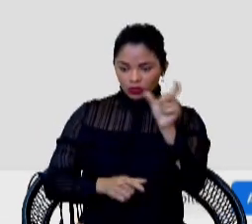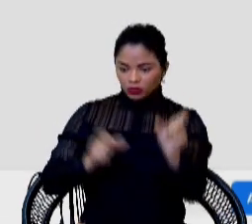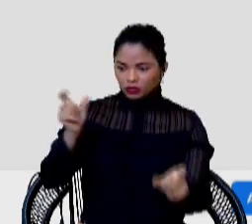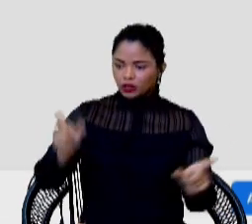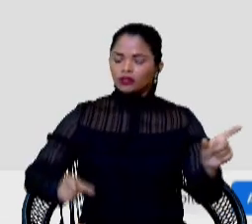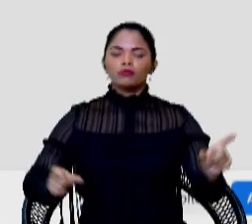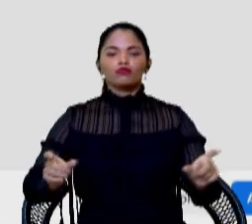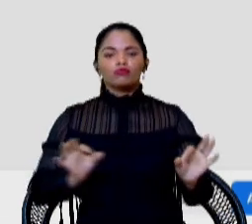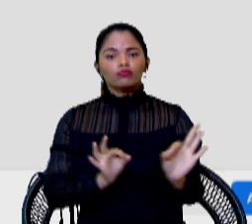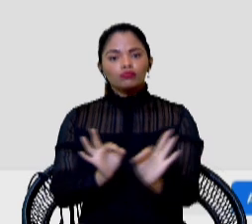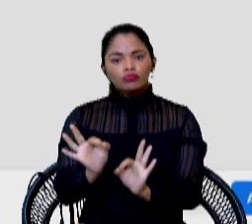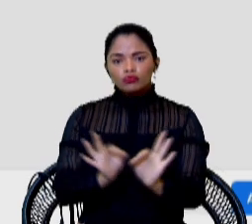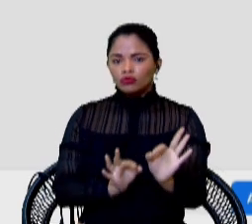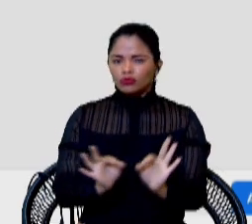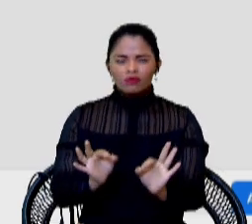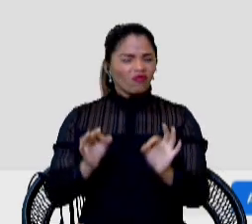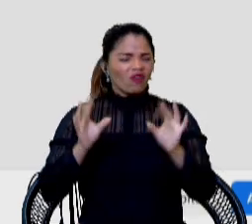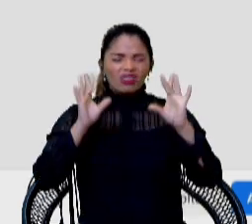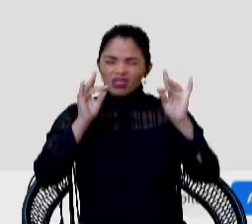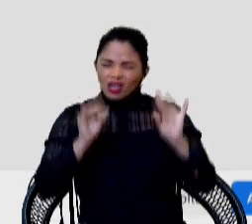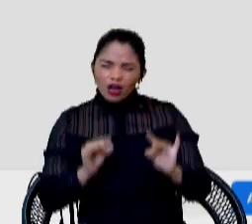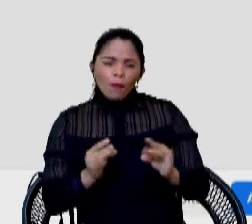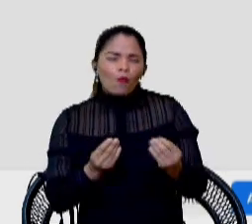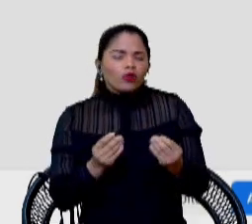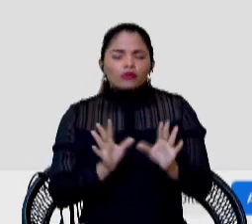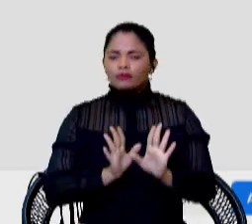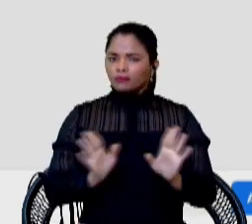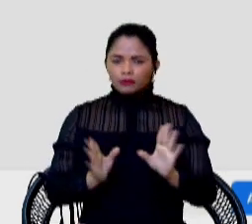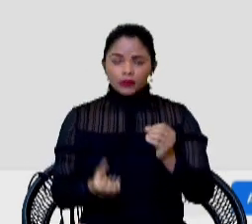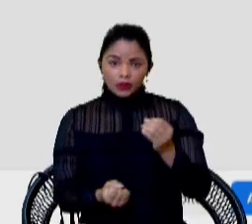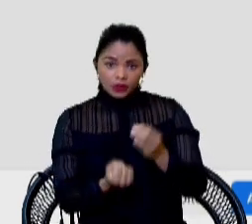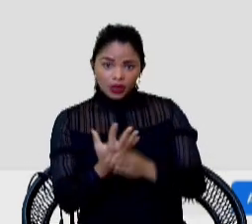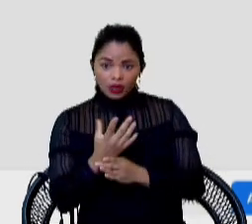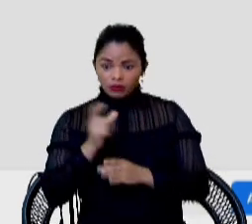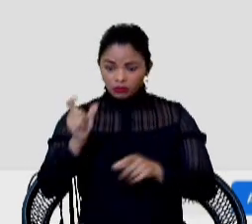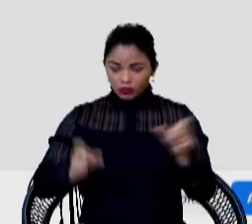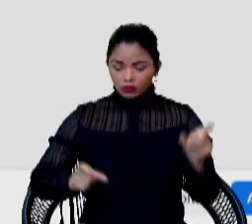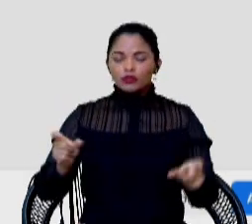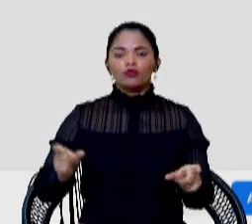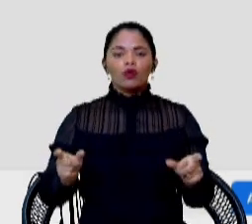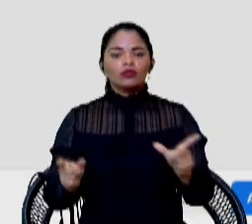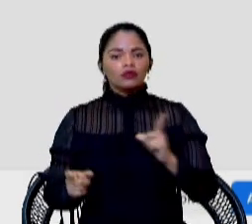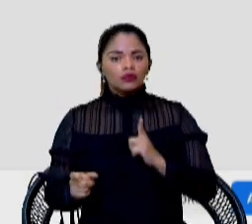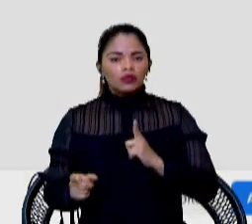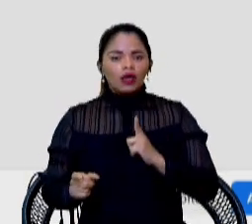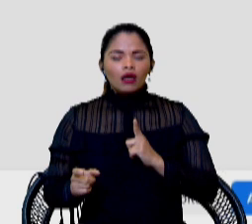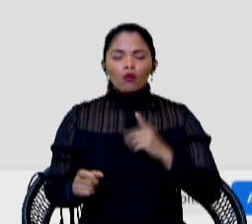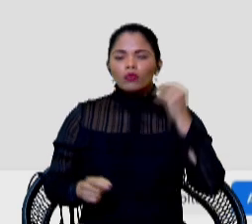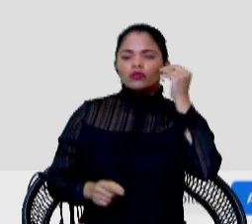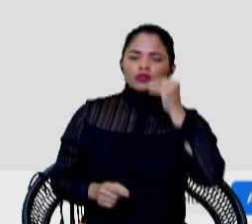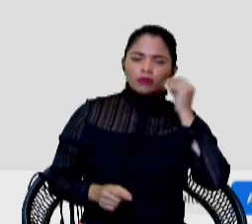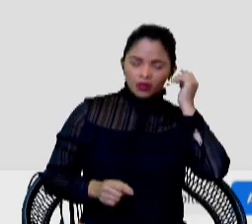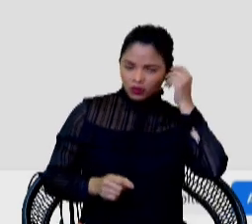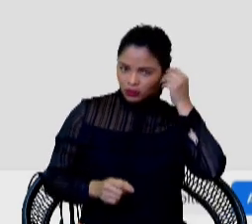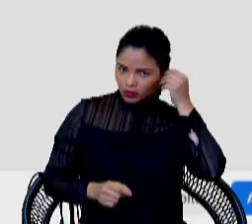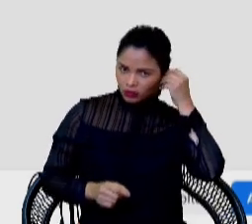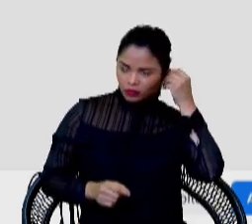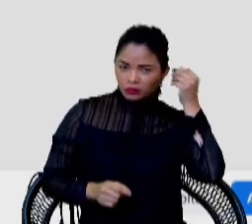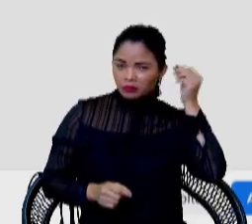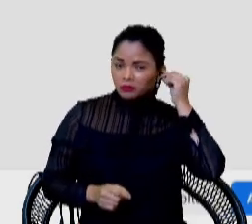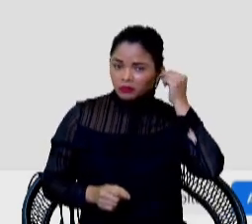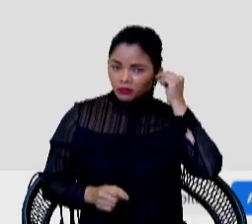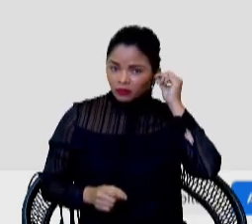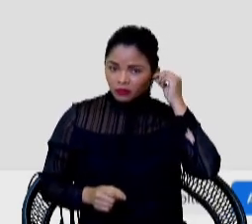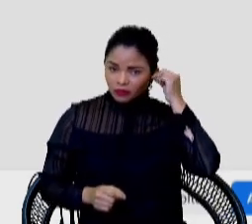público personalizado. A gente não vai entrar muito, mas basicamente é você criar um público com base em alguma experiência que esse público tem com